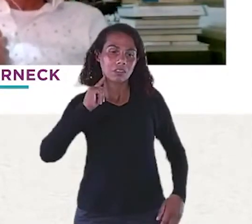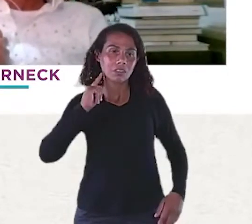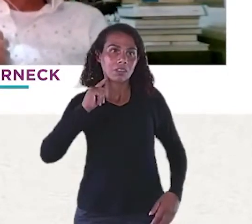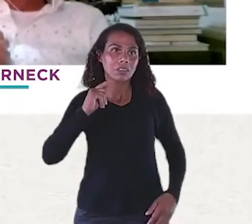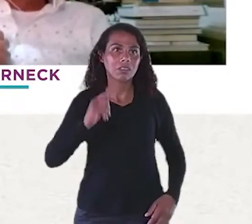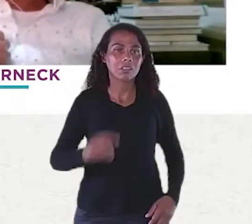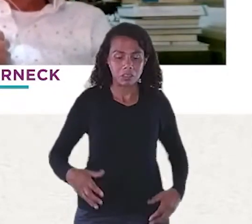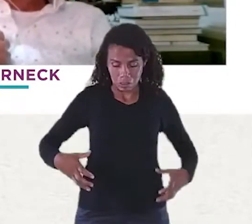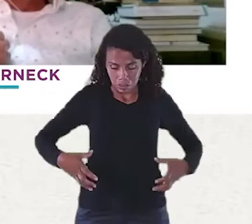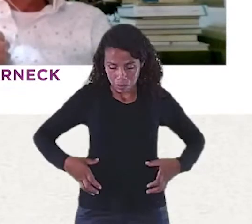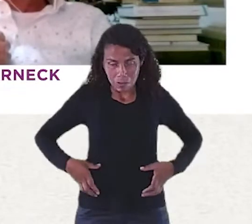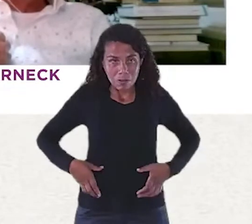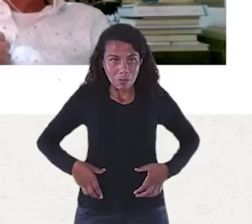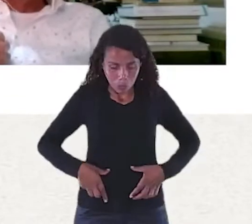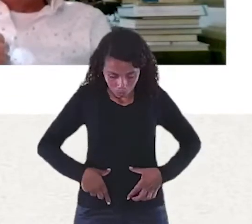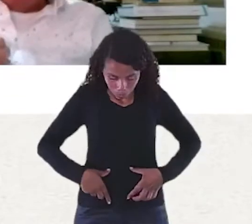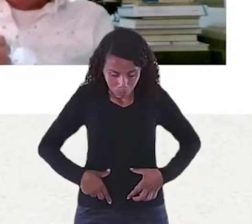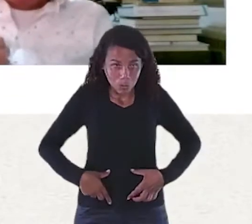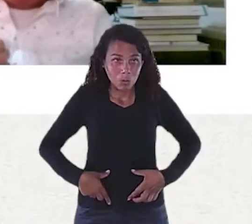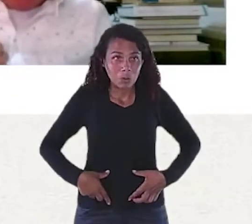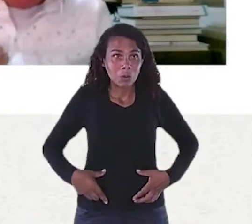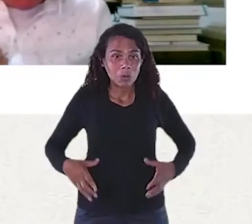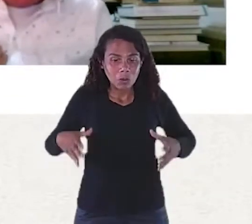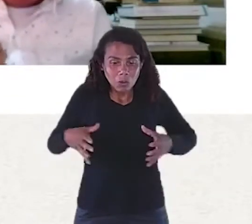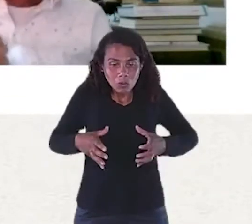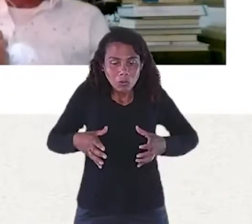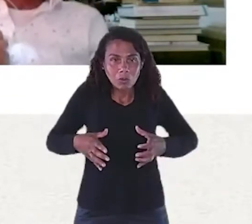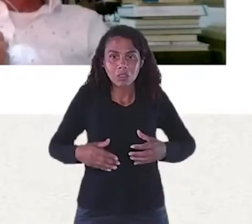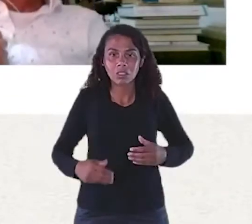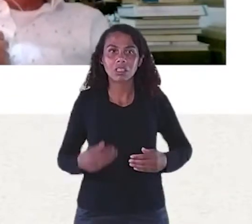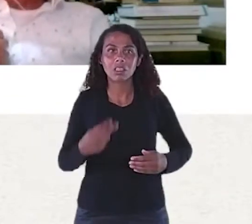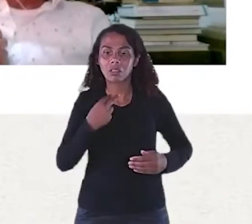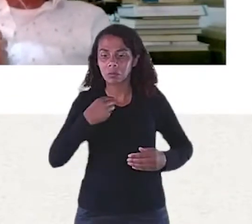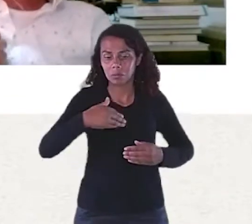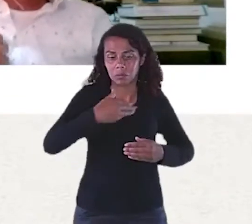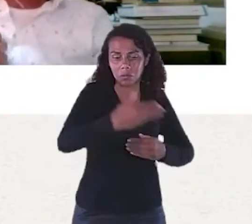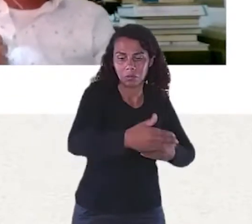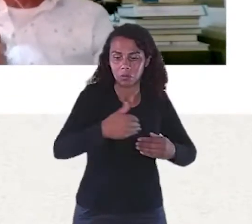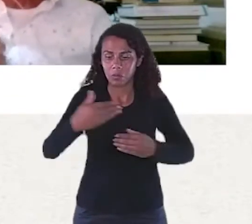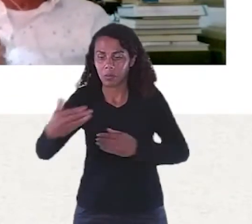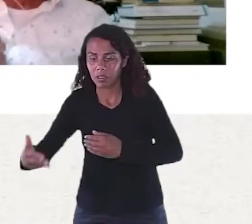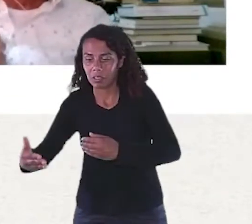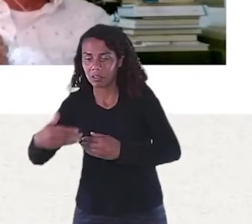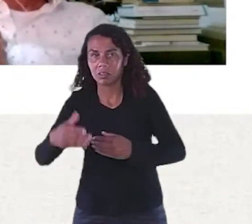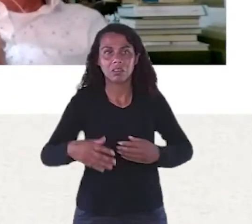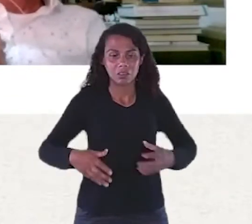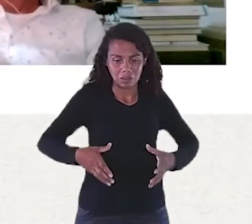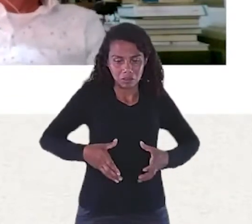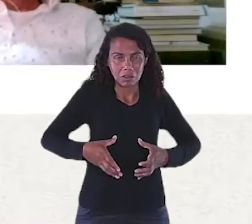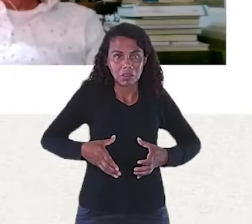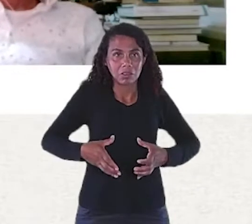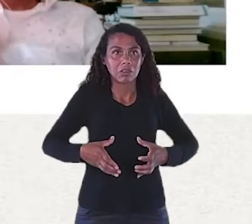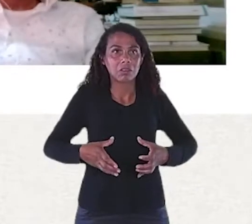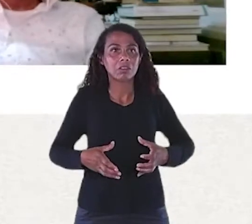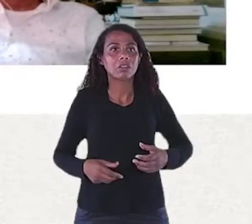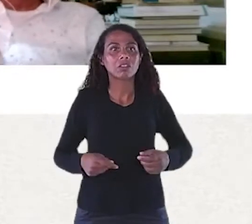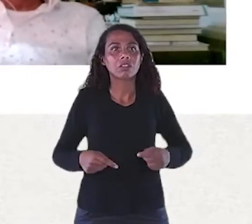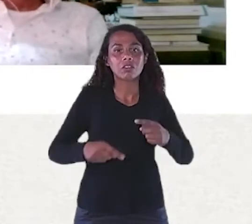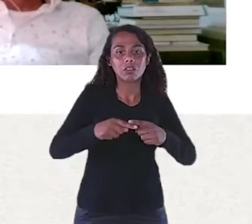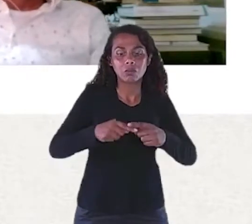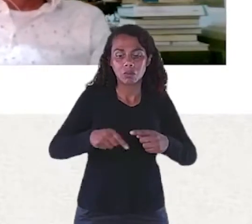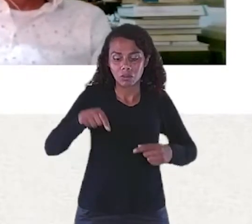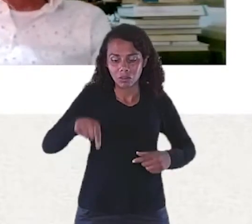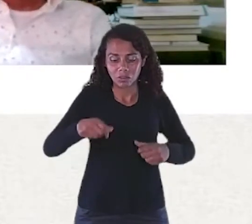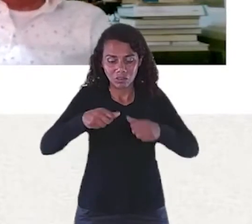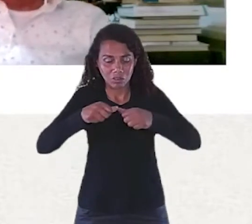como mineiro, eu nunca vi uma definição tão perfeita. Minas é um útero pantanoso, né? Eu sei que pouco